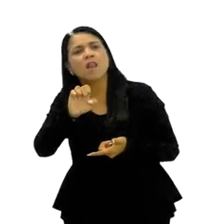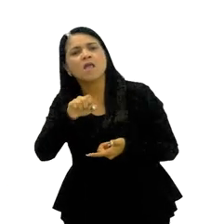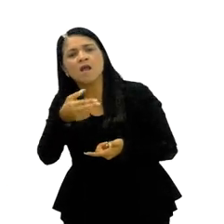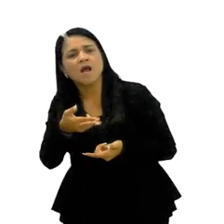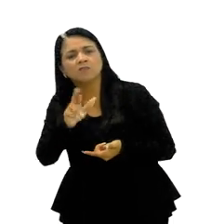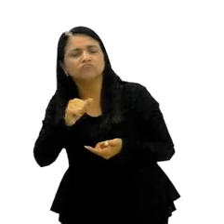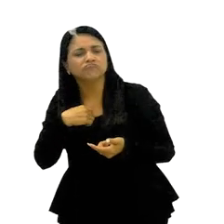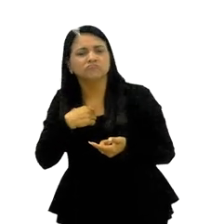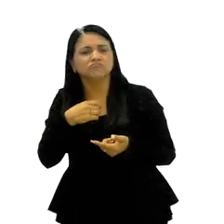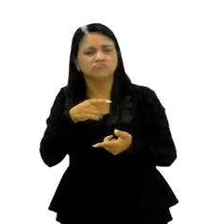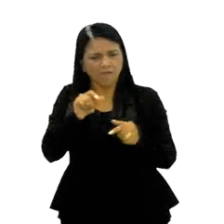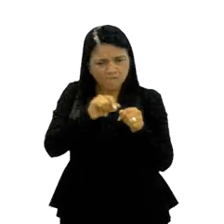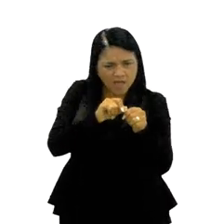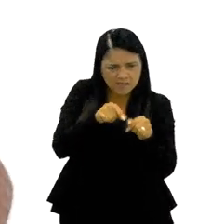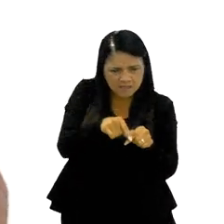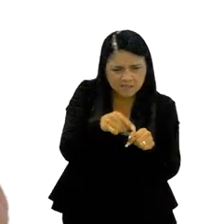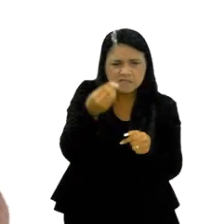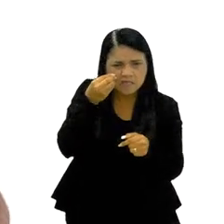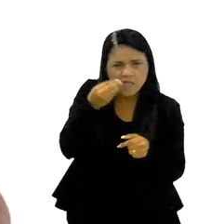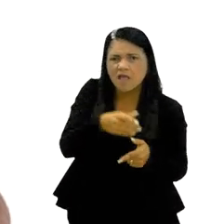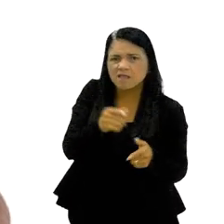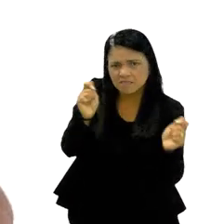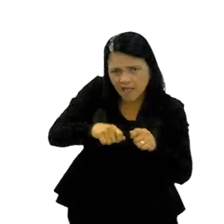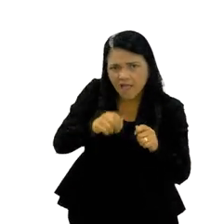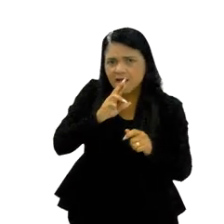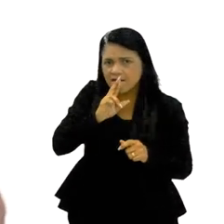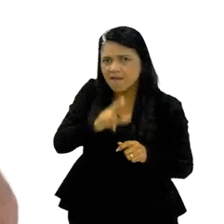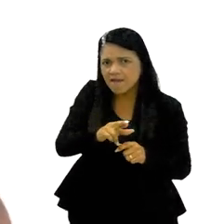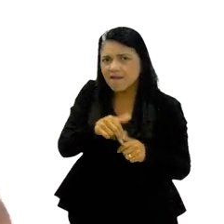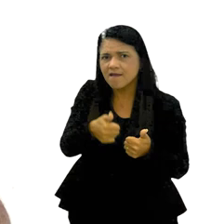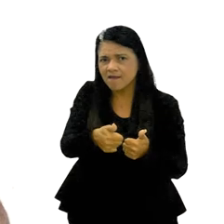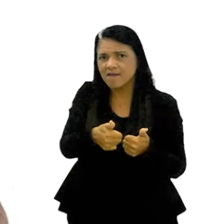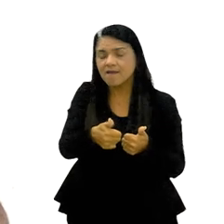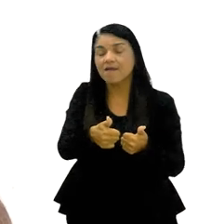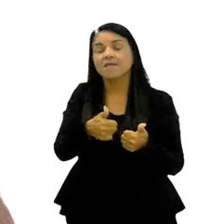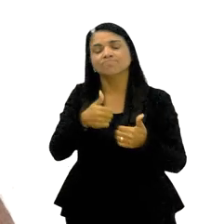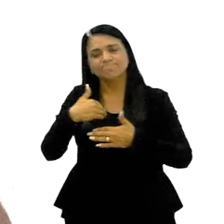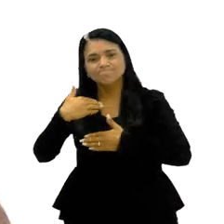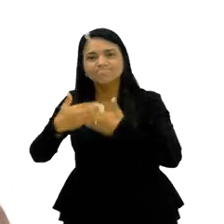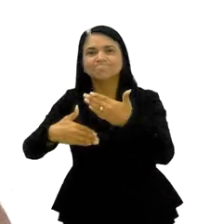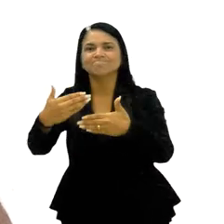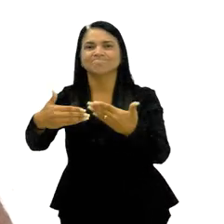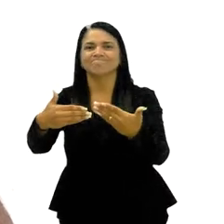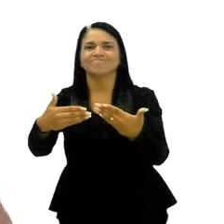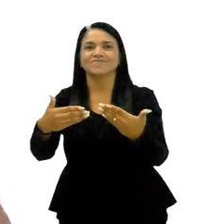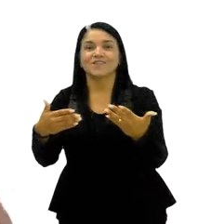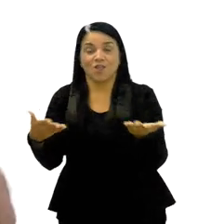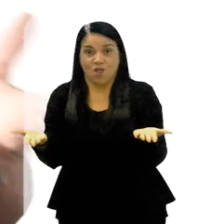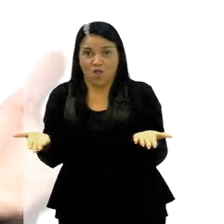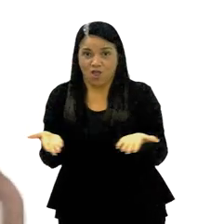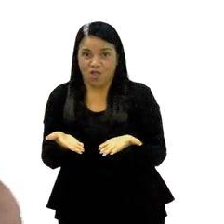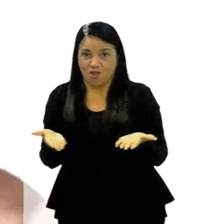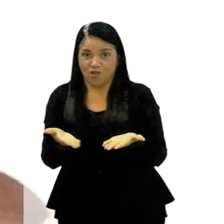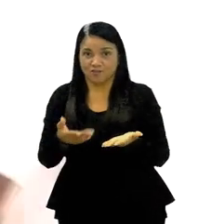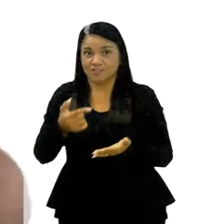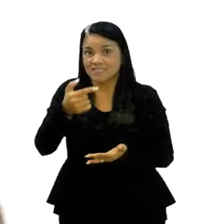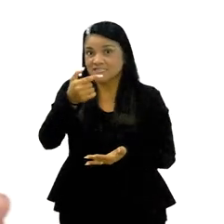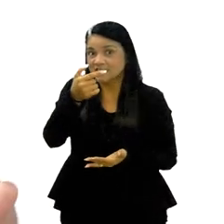gente não faz isso aqui? Pode ser que dê um resultado legal. Vamos tentar. E realmente as coisas vêm fluindo assim, né? Não é à